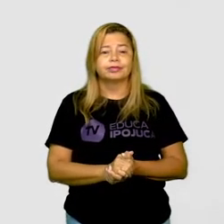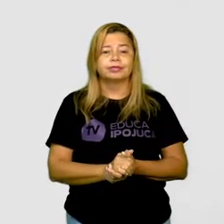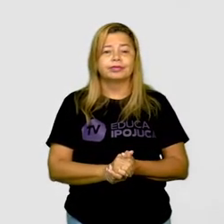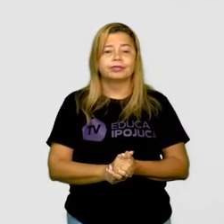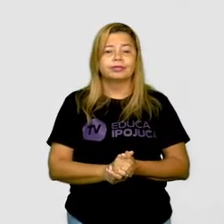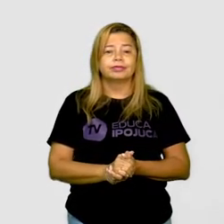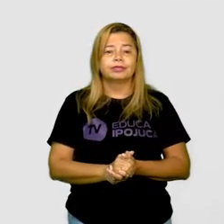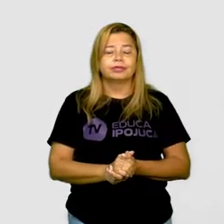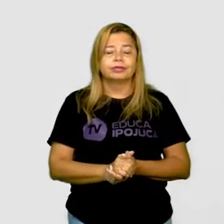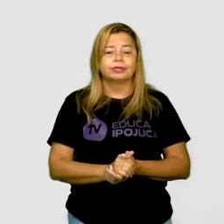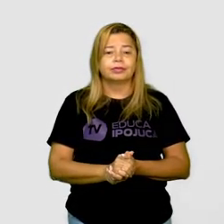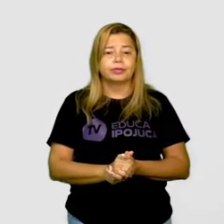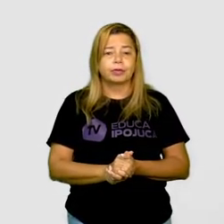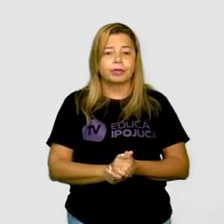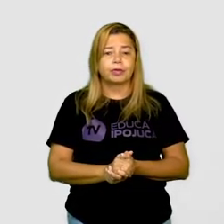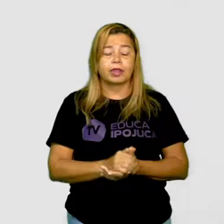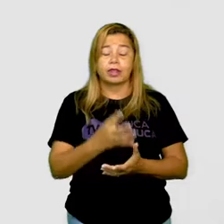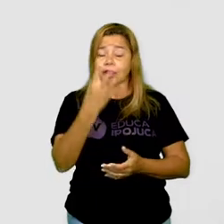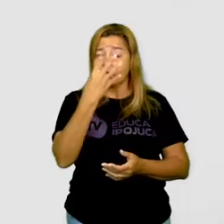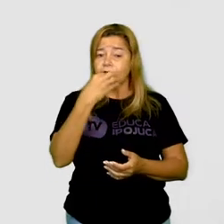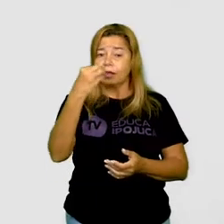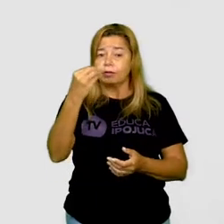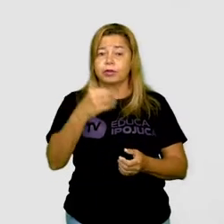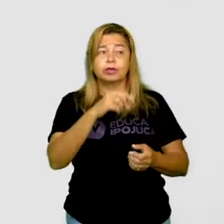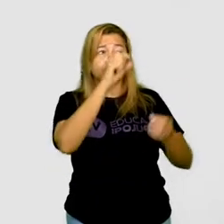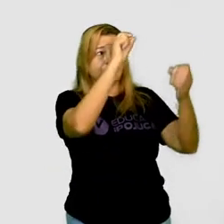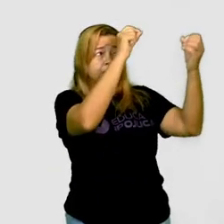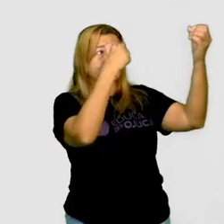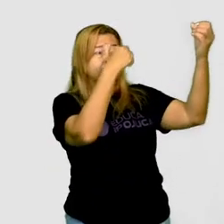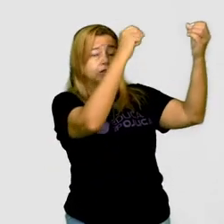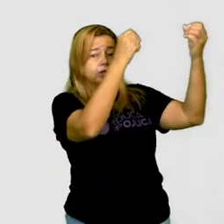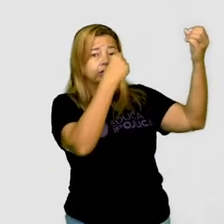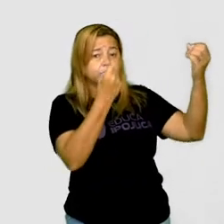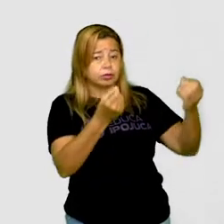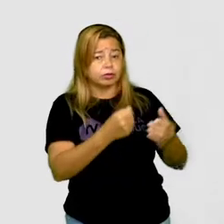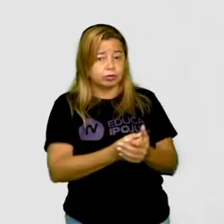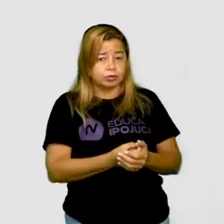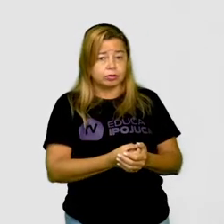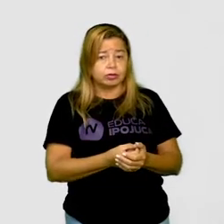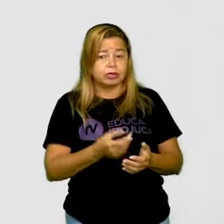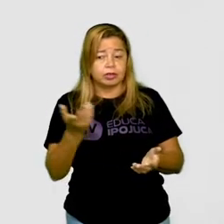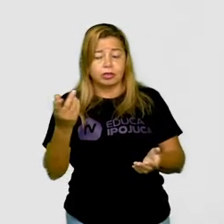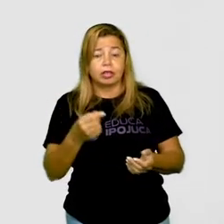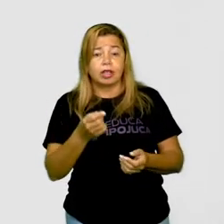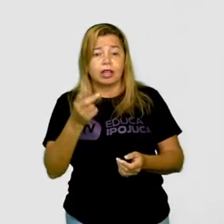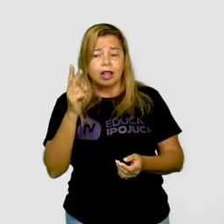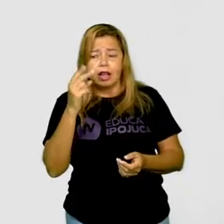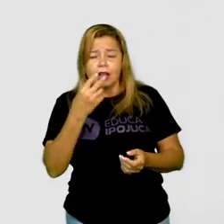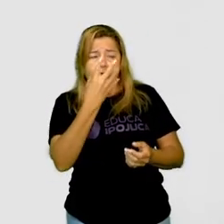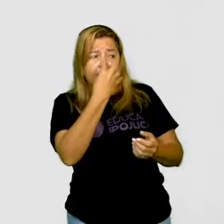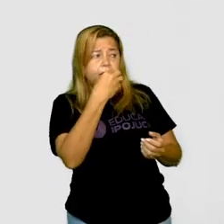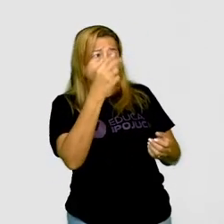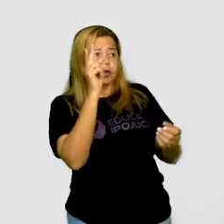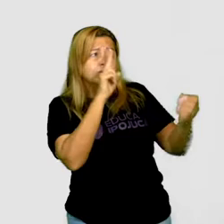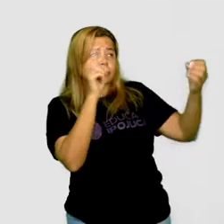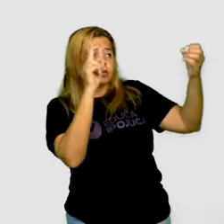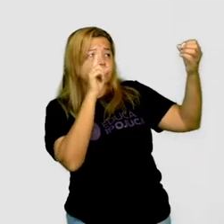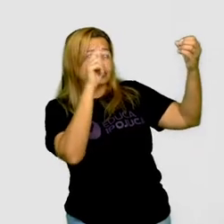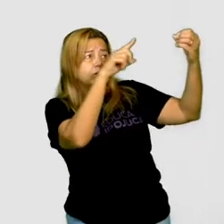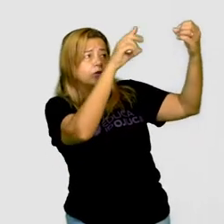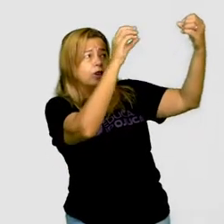Então, a raposa e as uvas. Uma raposa passou debaixo de uma parreira carregada de uvas.